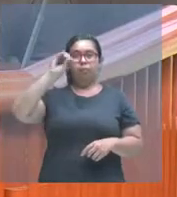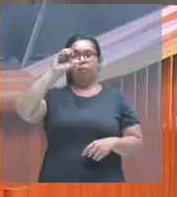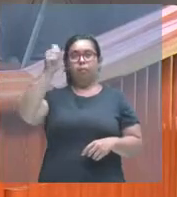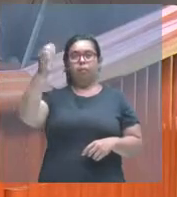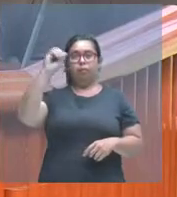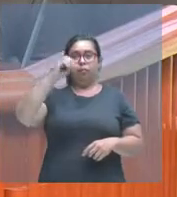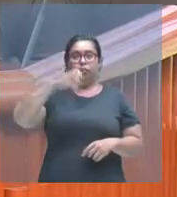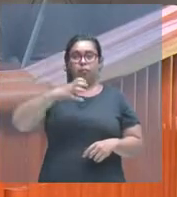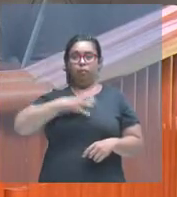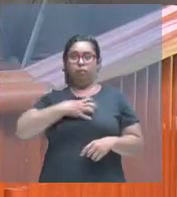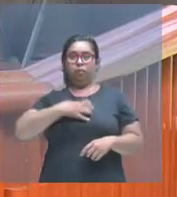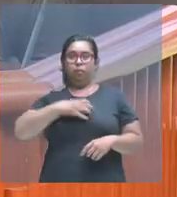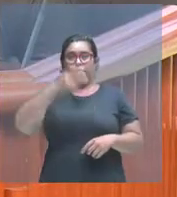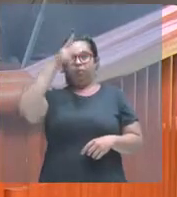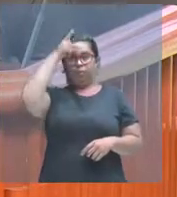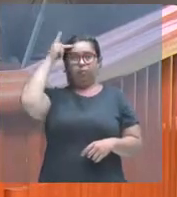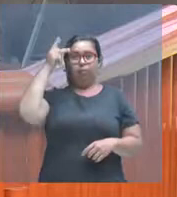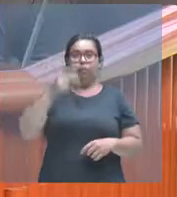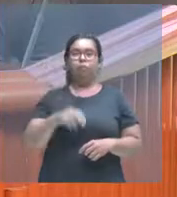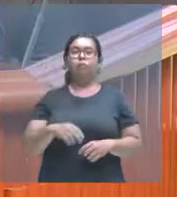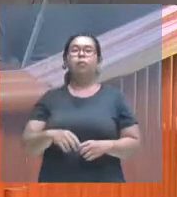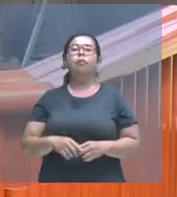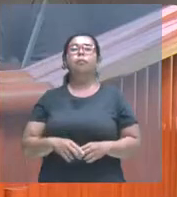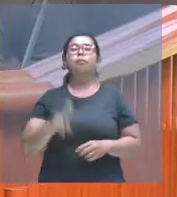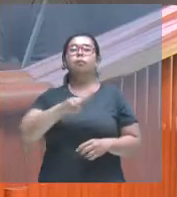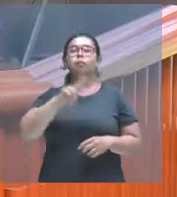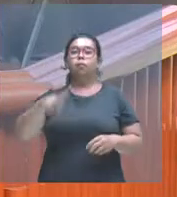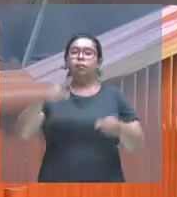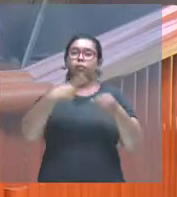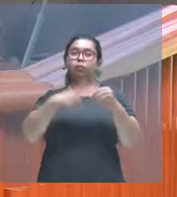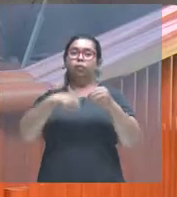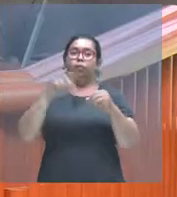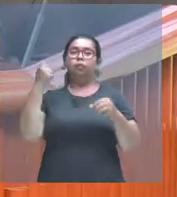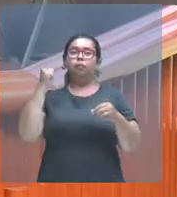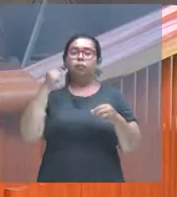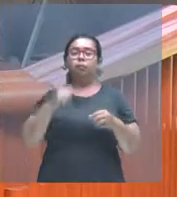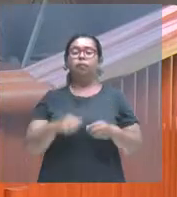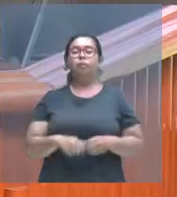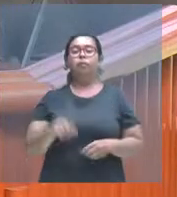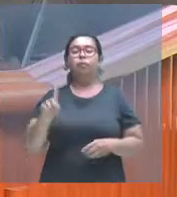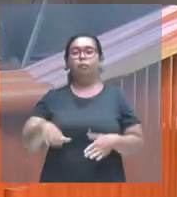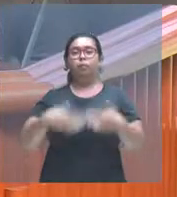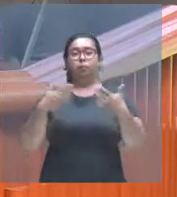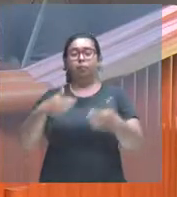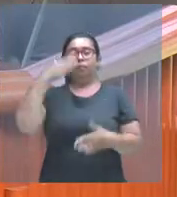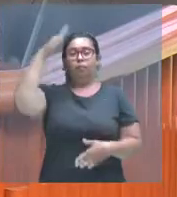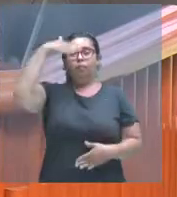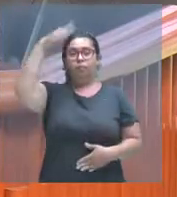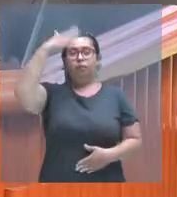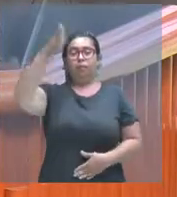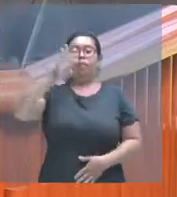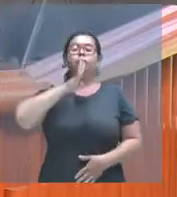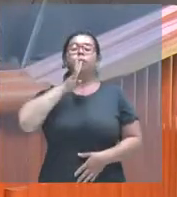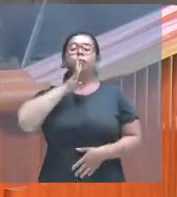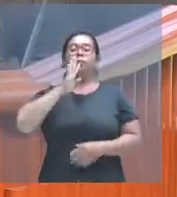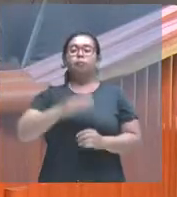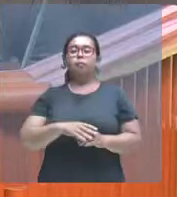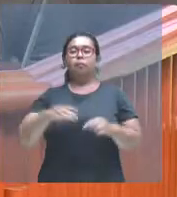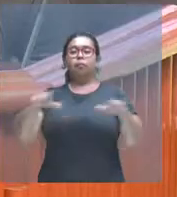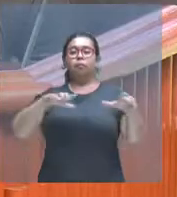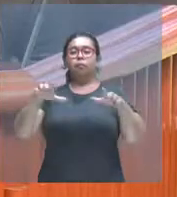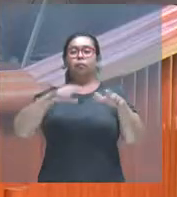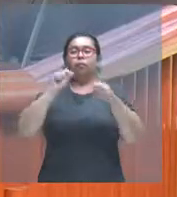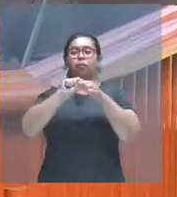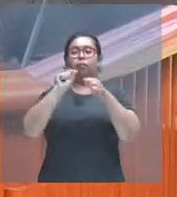título honorífico de cidadão assisense. Presente título é conferido ao homenageado em reconhecimento aos relevantes serviços que